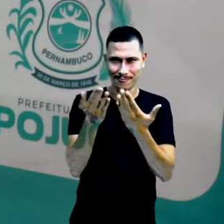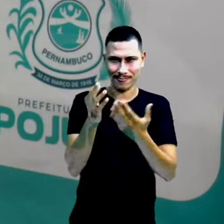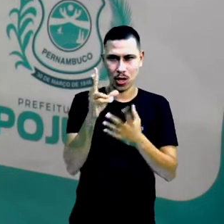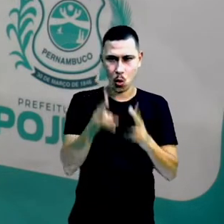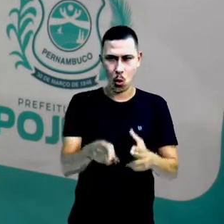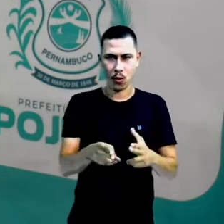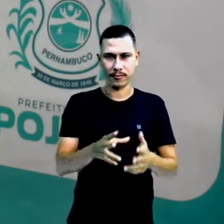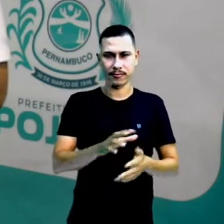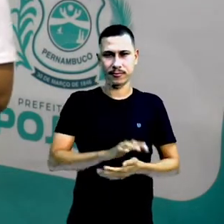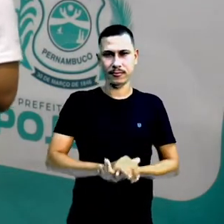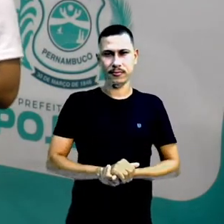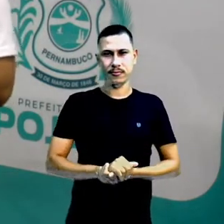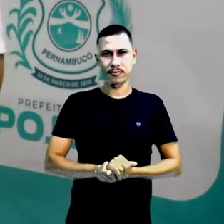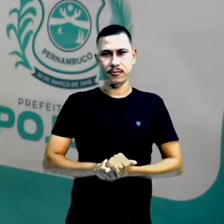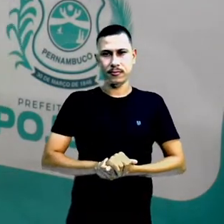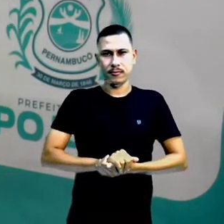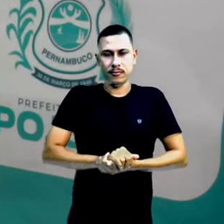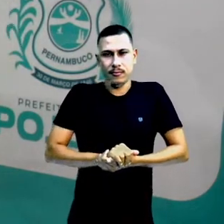igual.